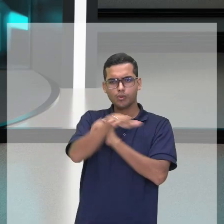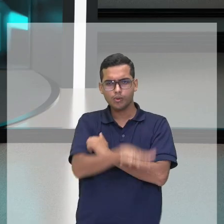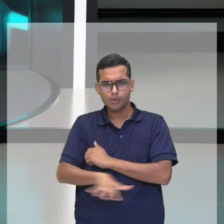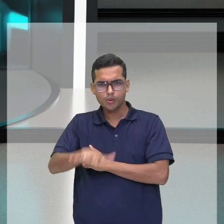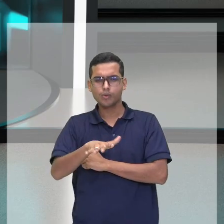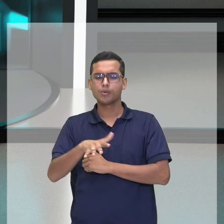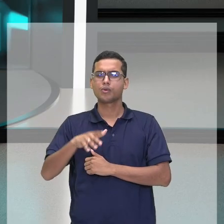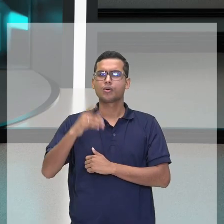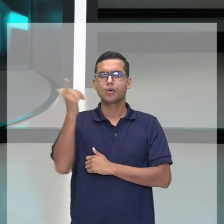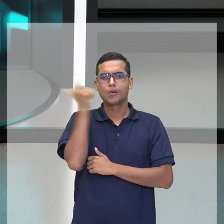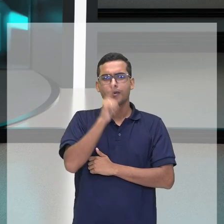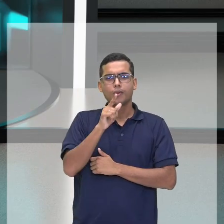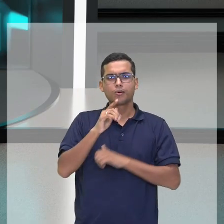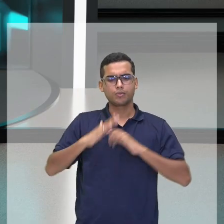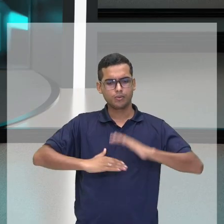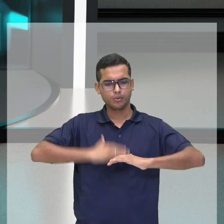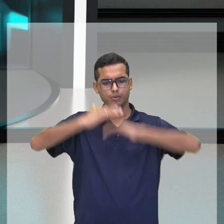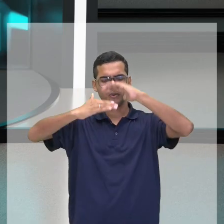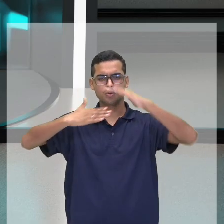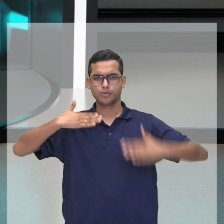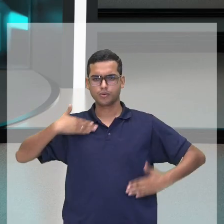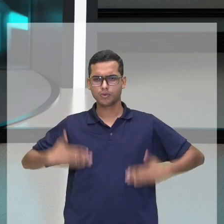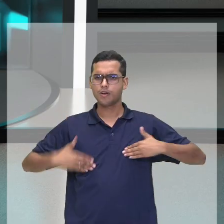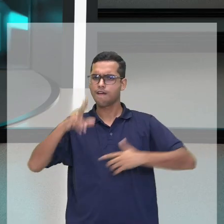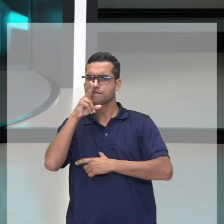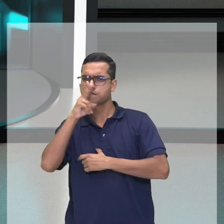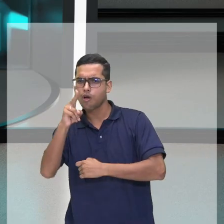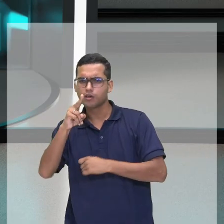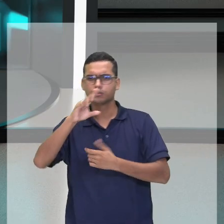nossa aptidão física, por exemplo, força,